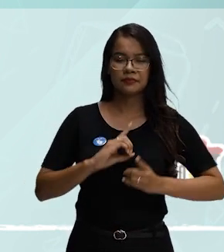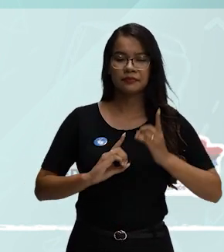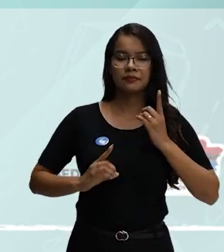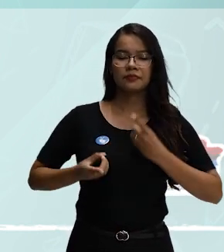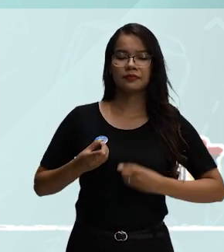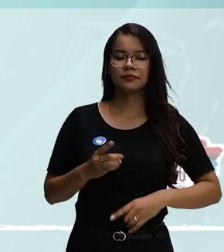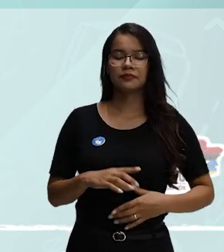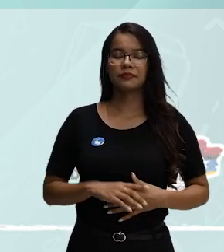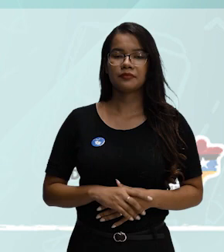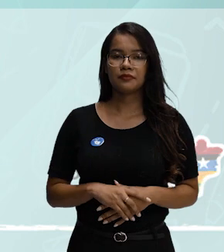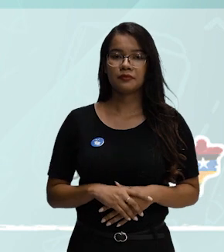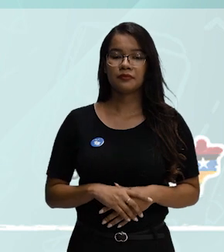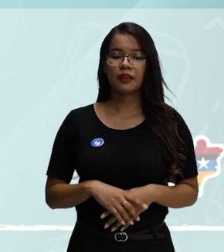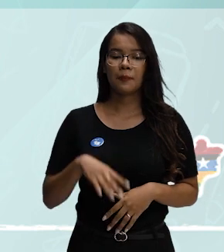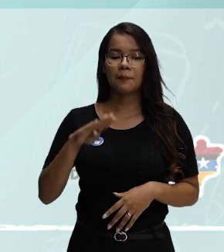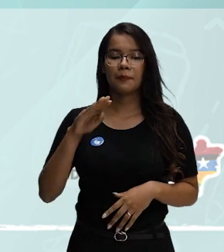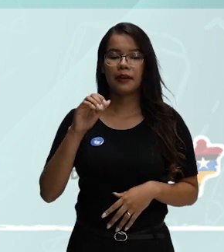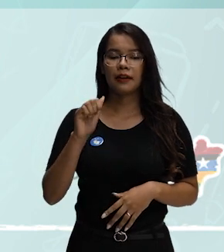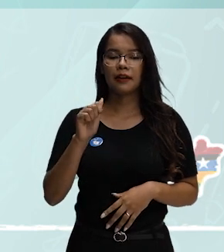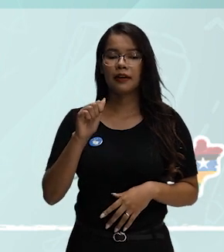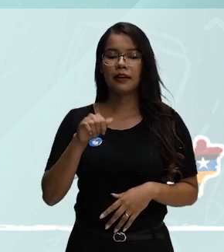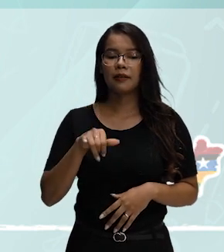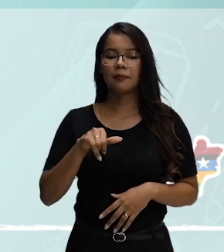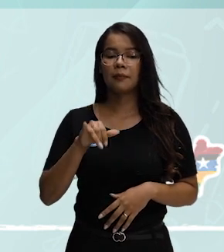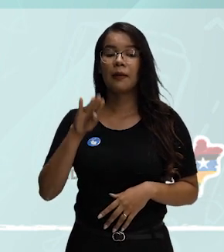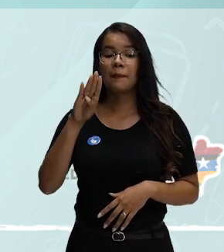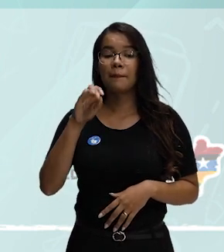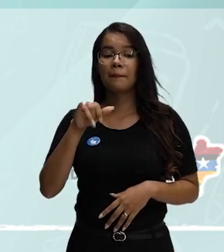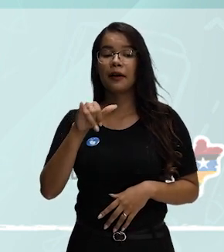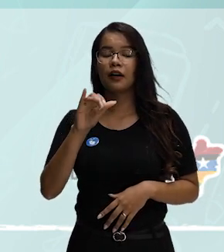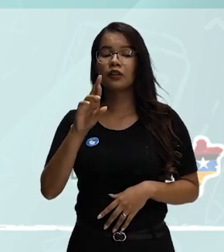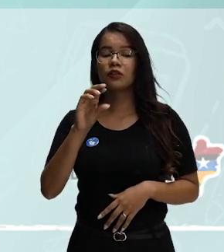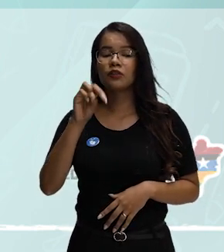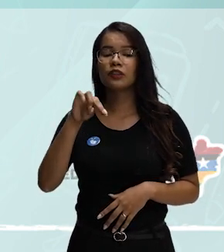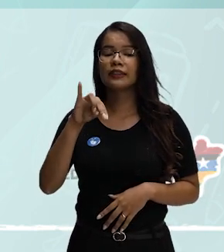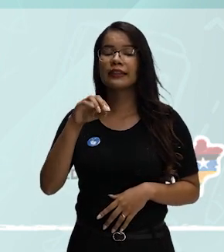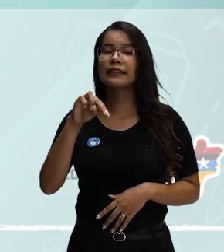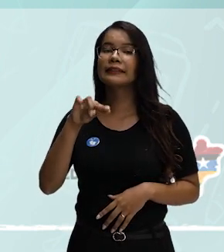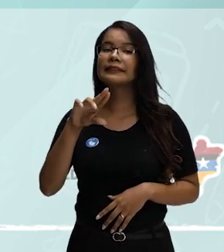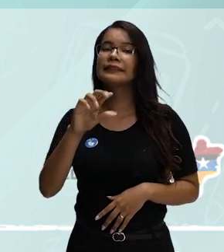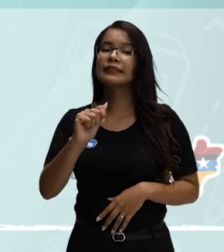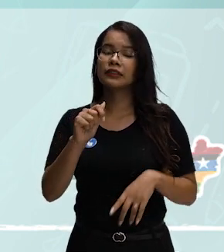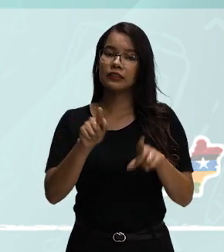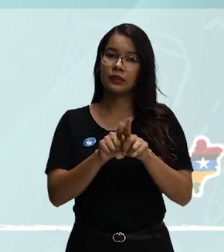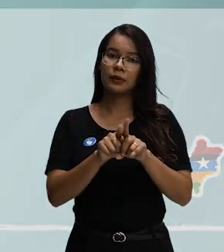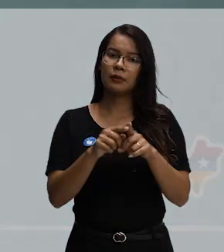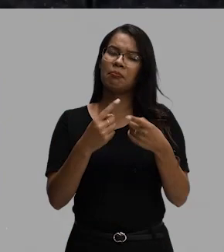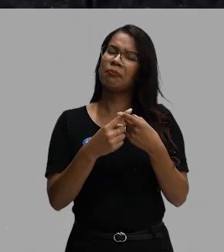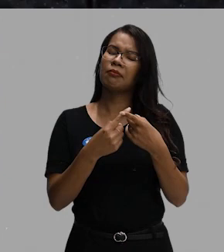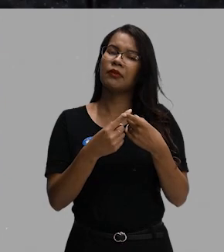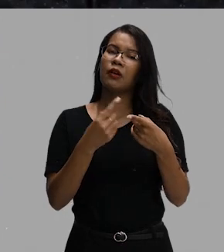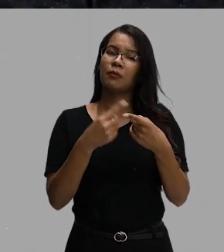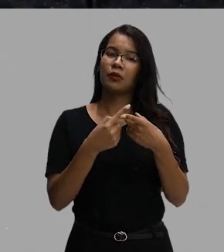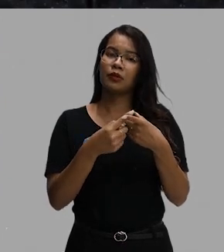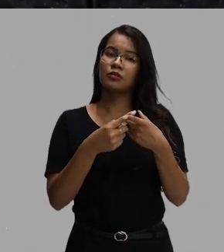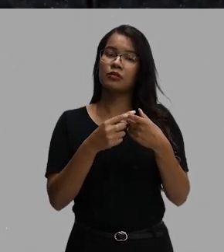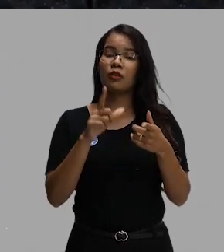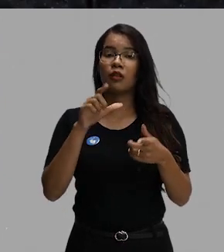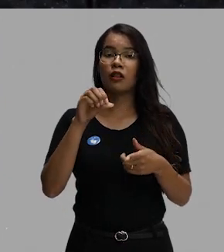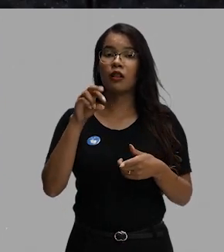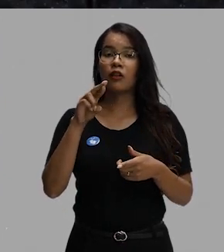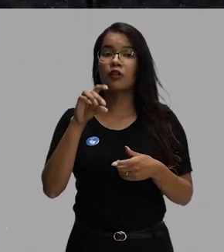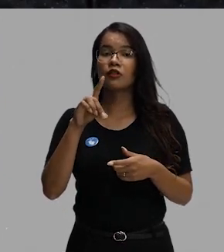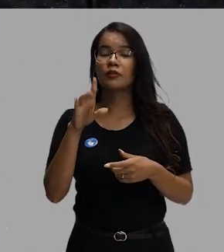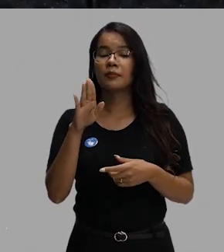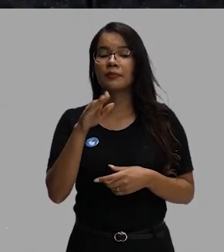ou byroniana. Byroniana, gente, por causa do Lord Byron, tá? Que escreveu um poema, e muitas pessoas